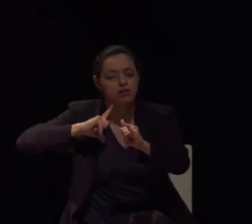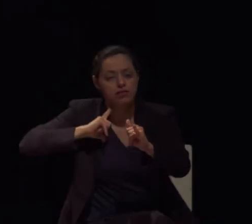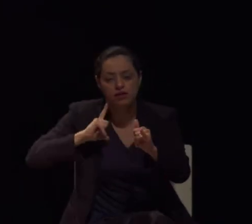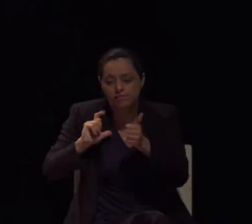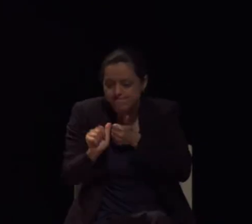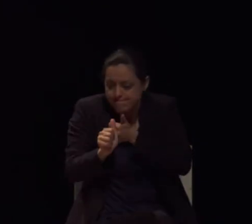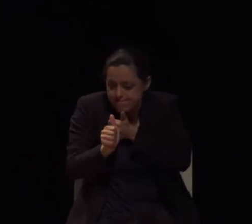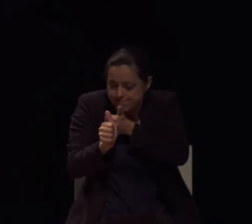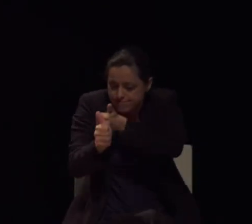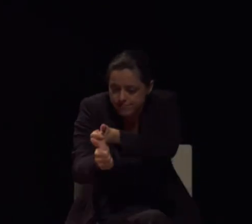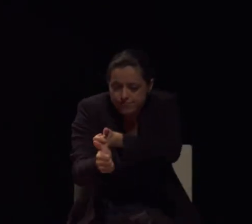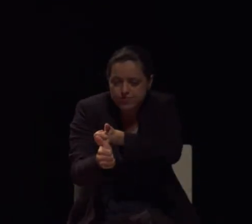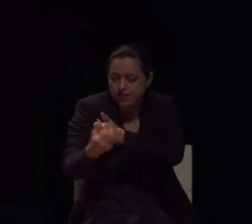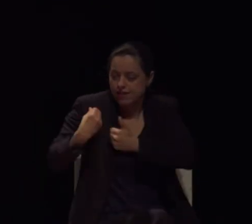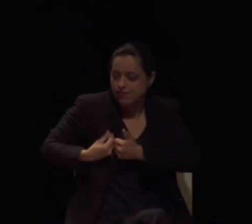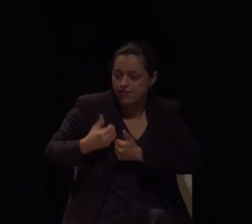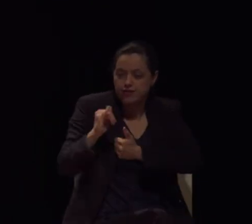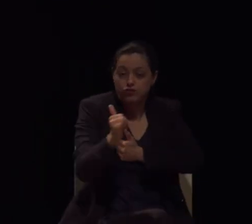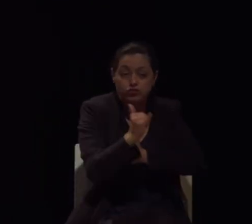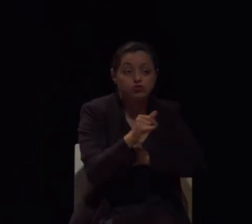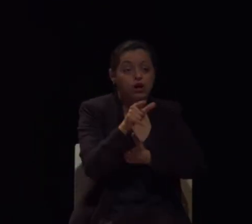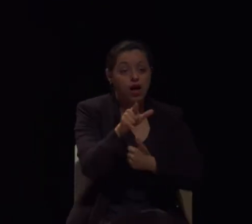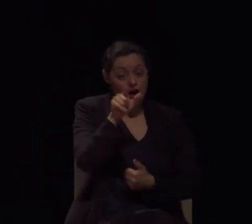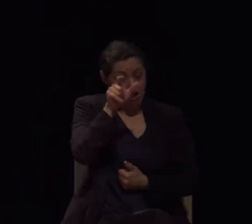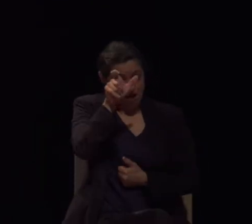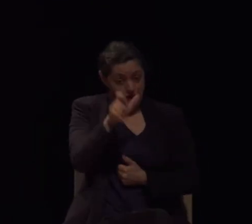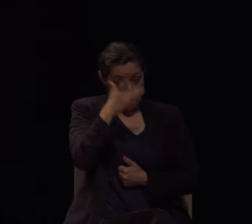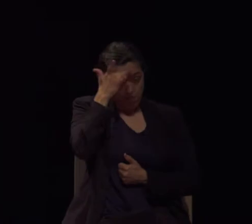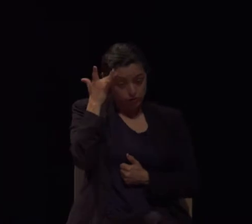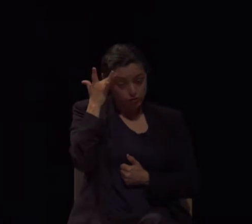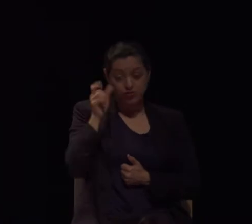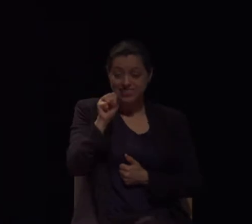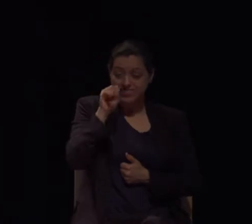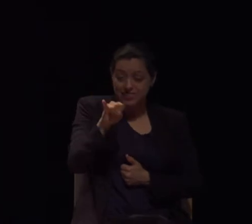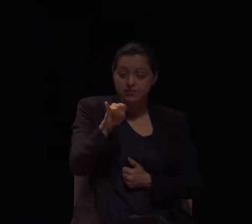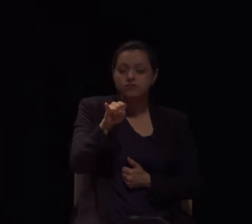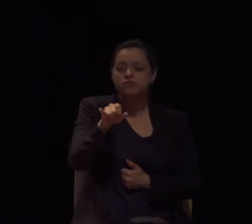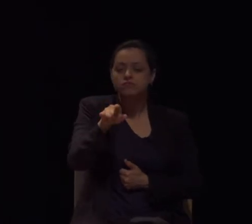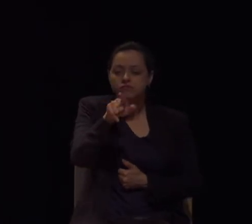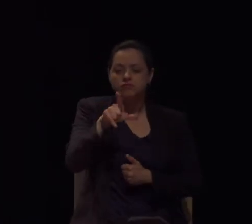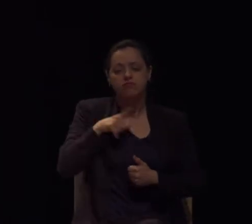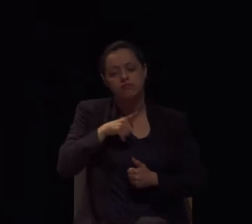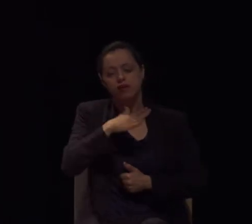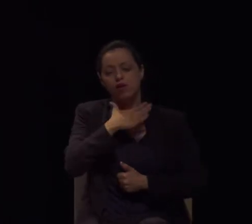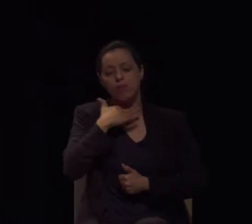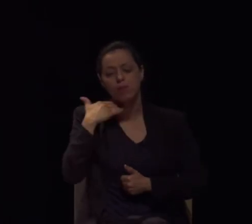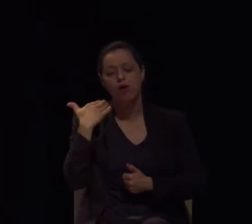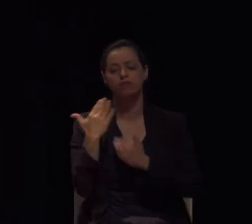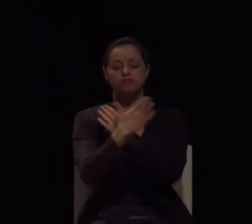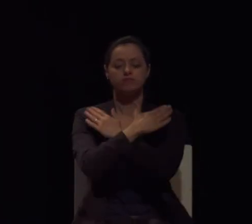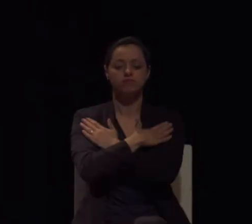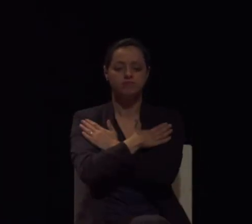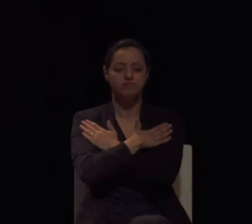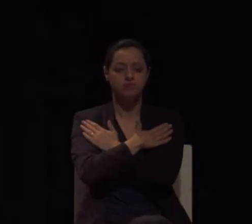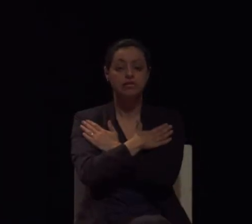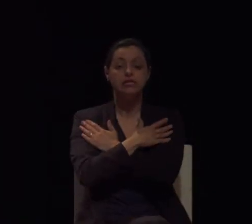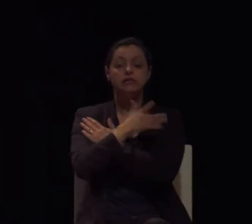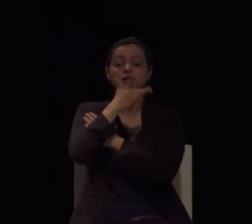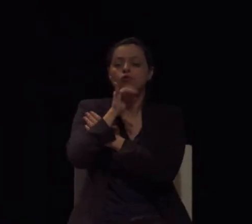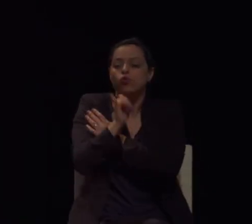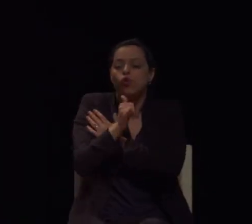ele conta a sua história específica de forma épica e o sentido disso